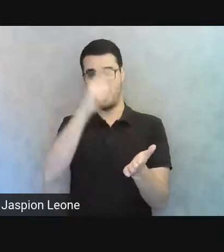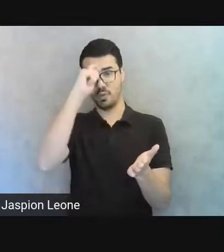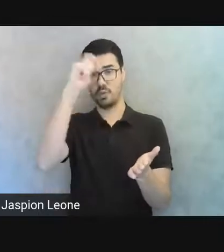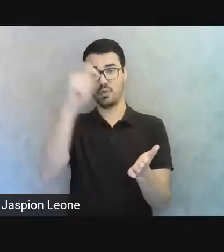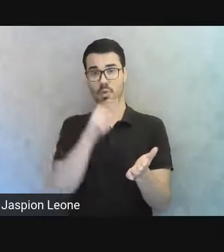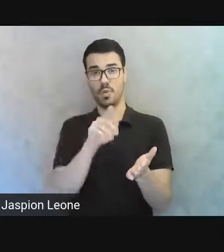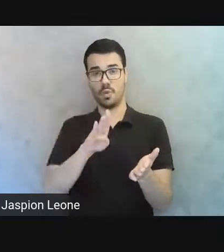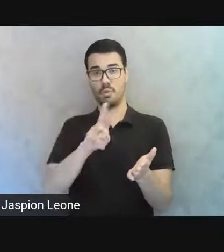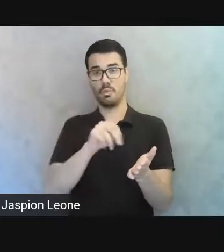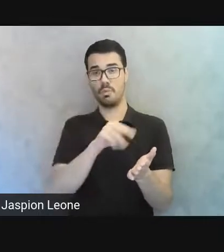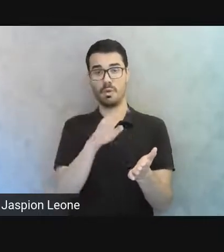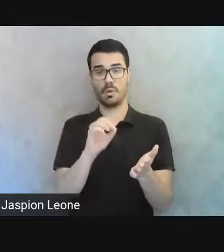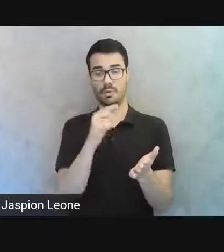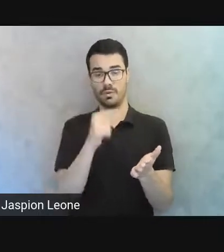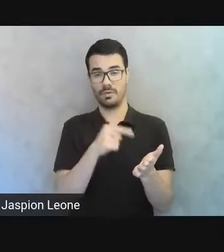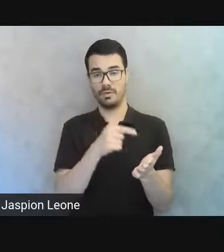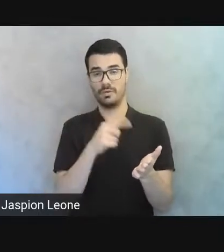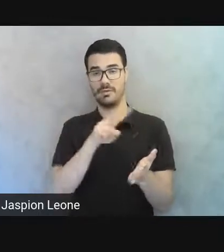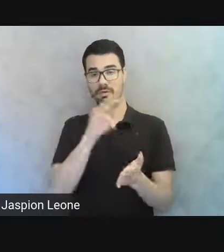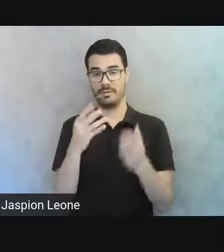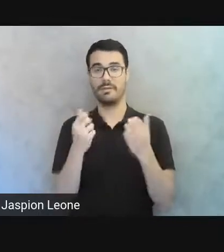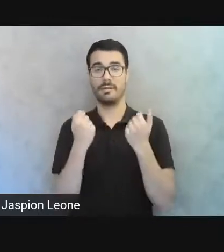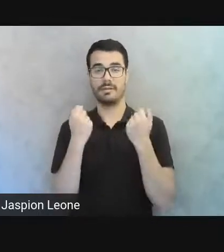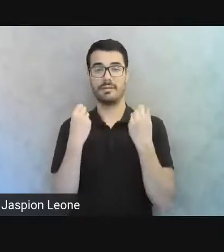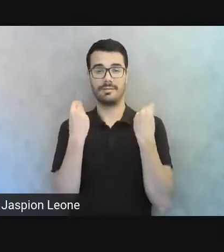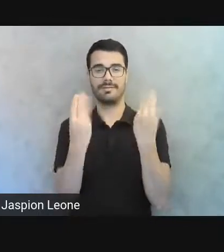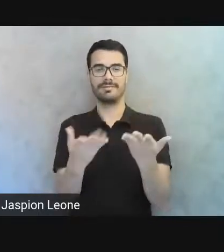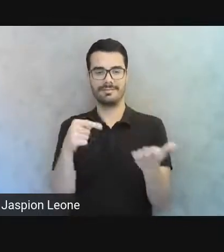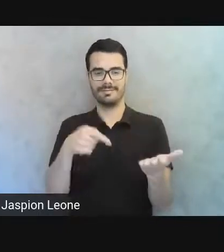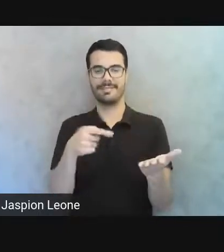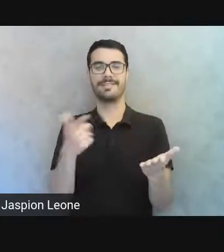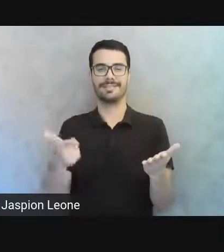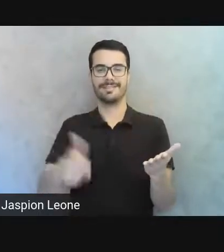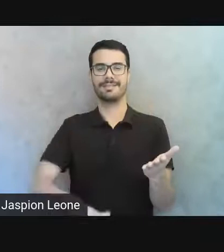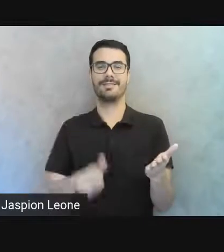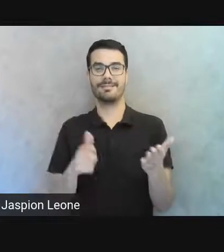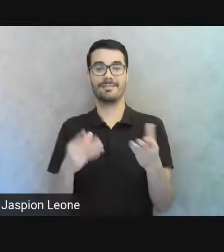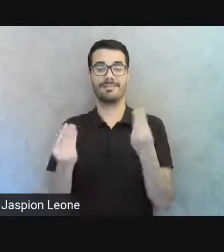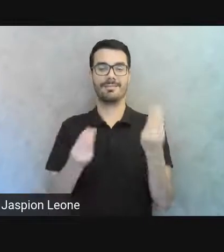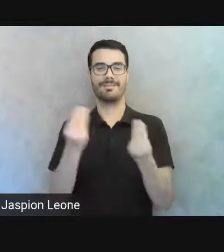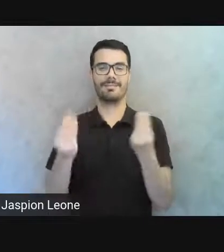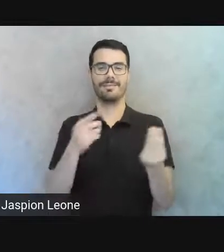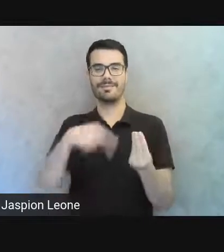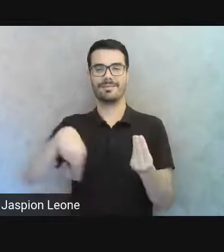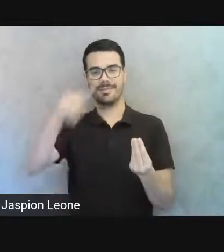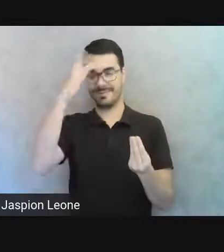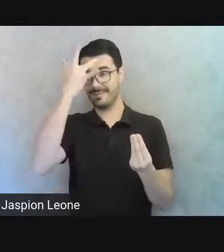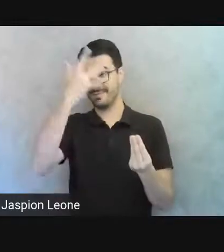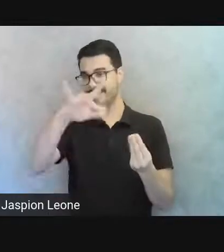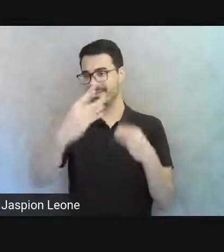provavelmente ele vai estar apto a mostrar para nós de novo, imagino. Não sei como é que ele planejou a exposição dele.